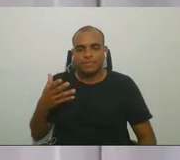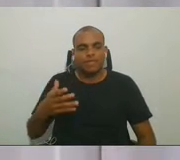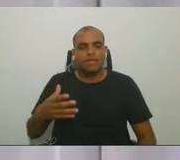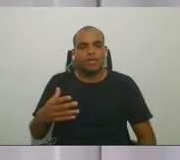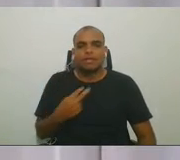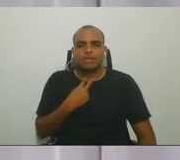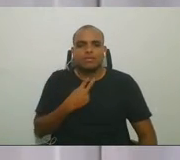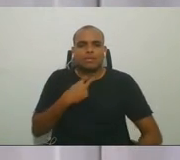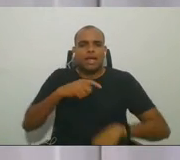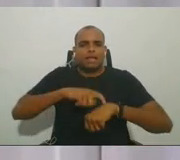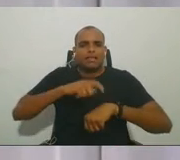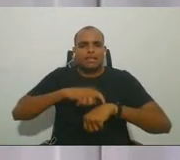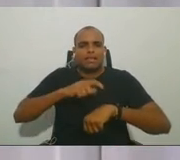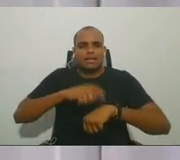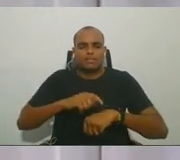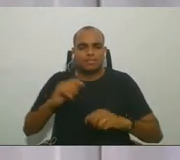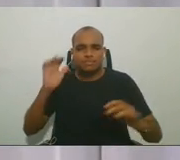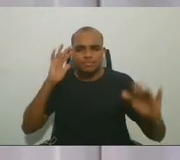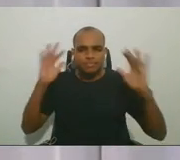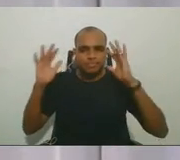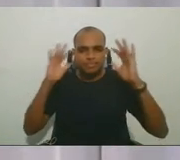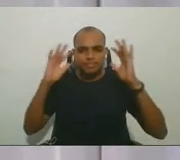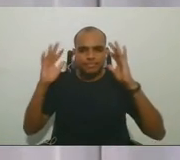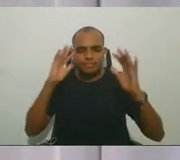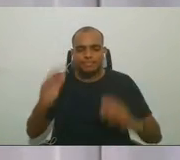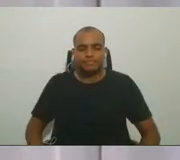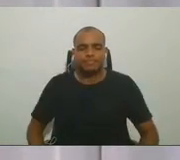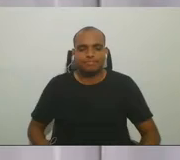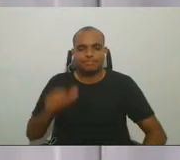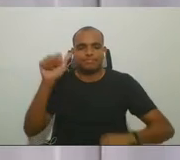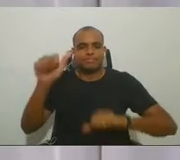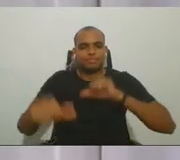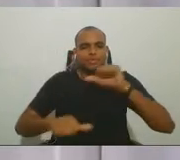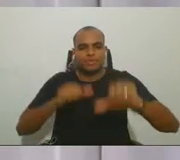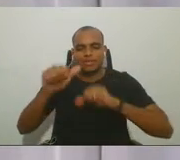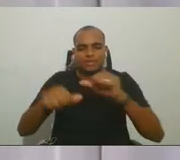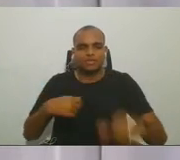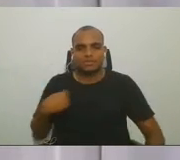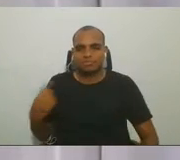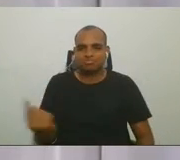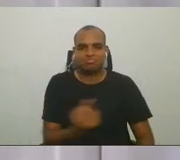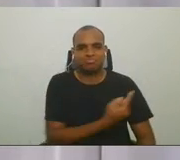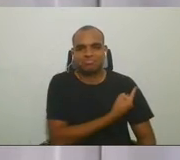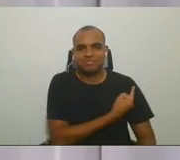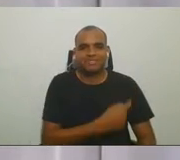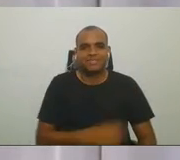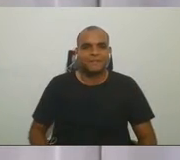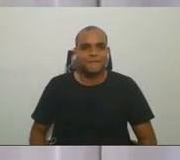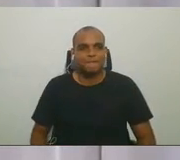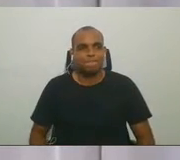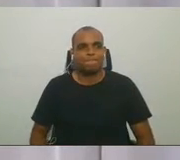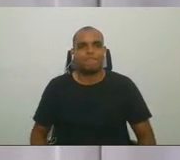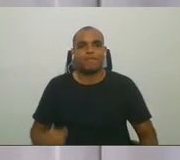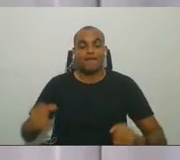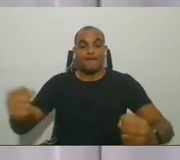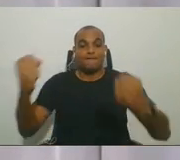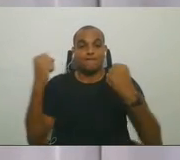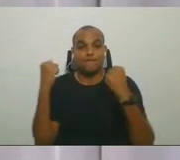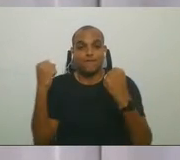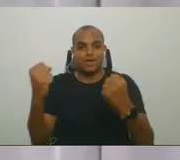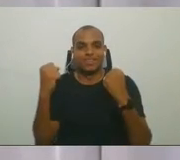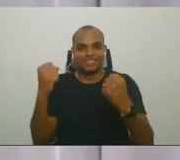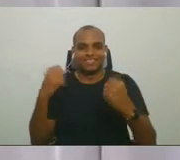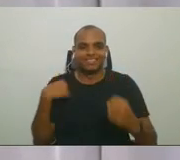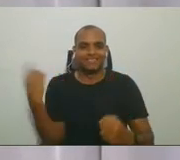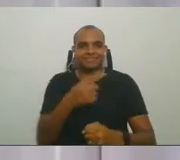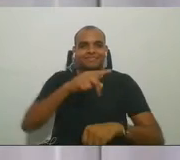imprescindíveis readequações e modificações, estamos solicitando especialmente com muita força no nosso